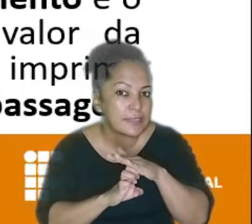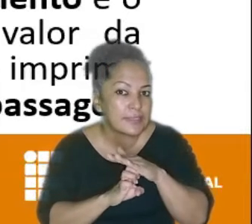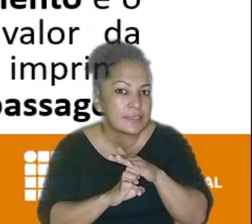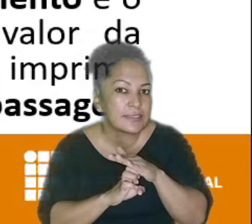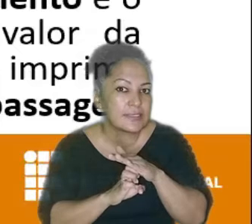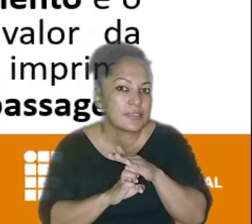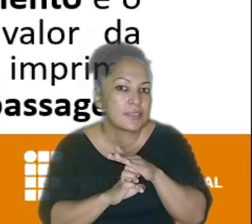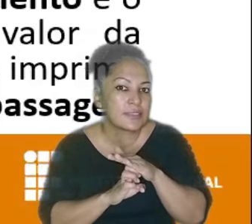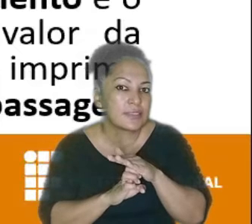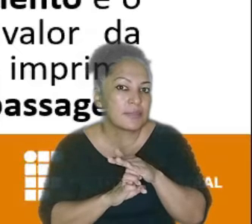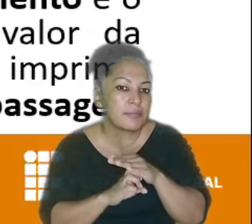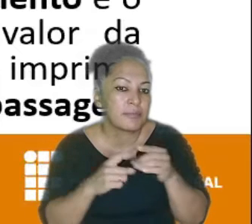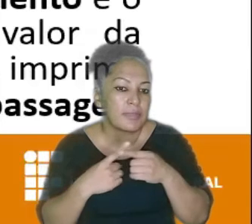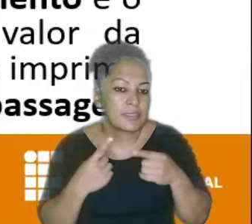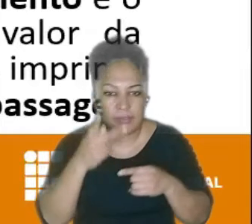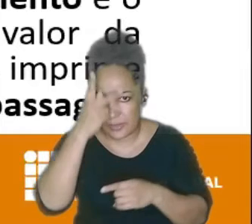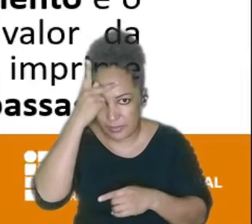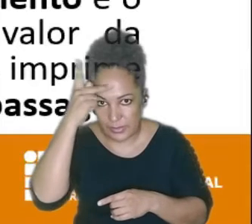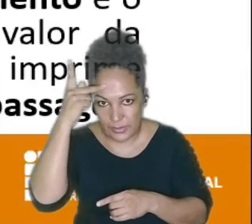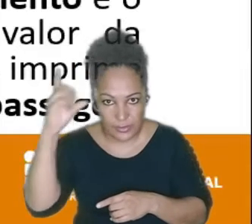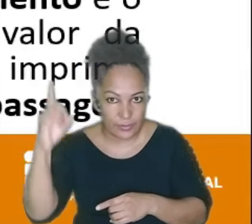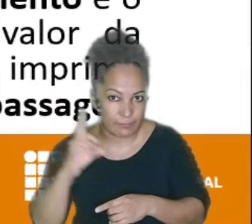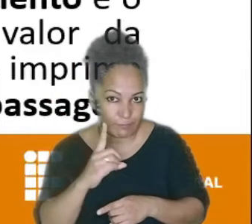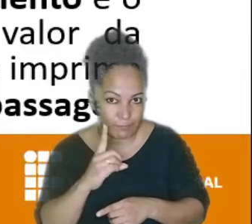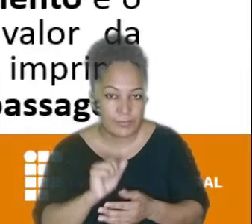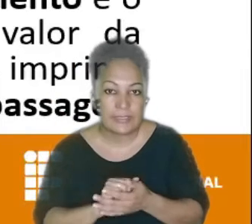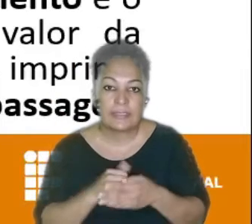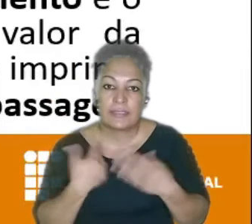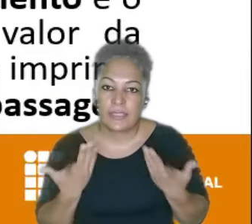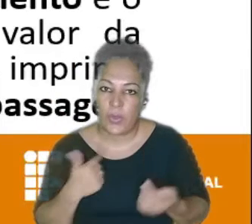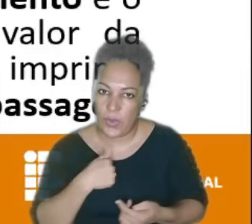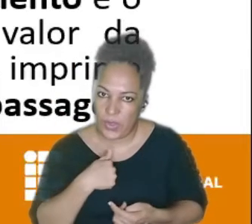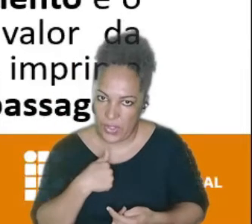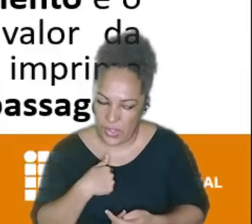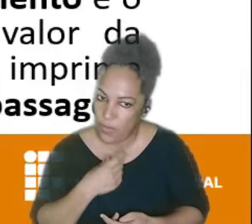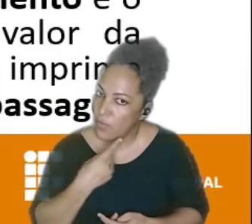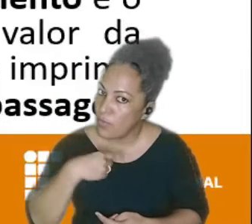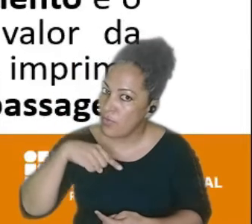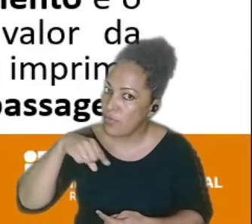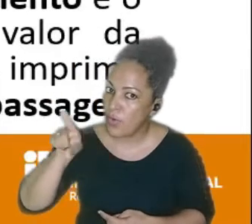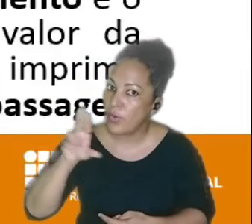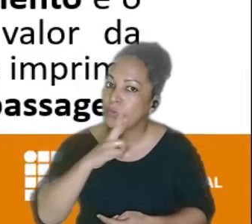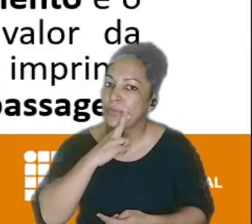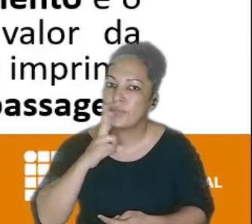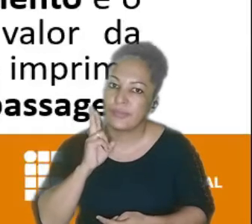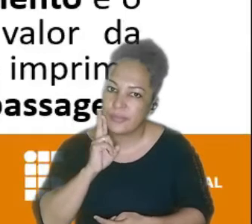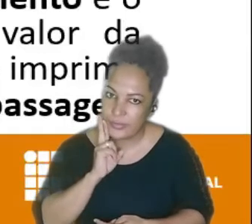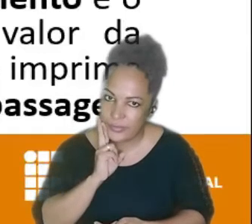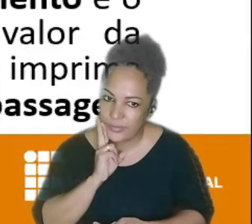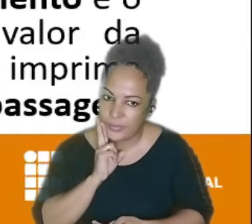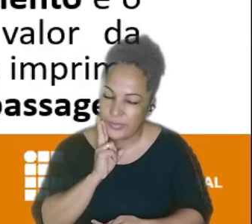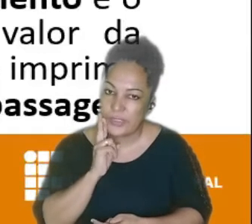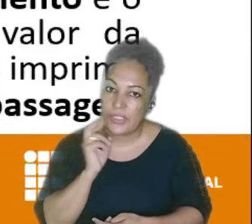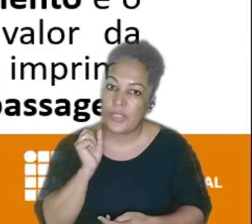empresa e não do cliente. Está claro? Então, eu, Jackson, quando vou no